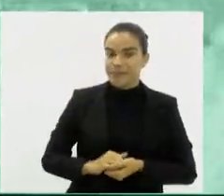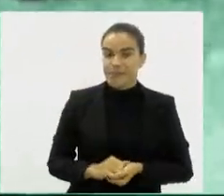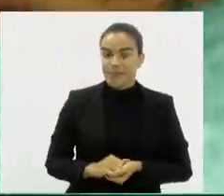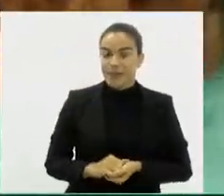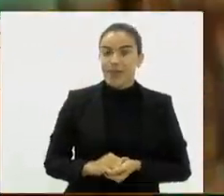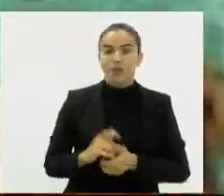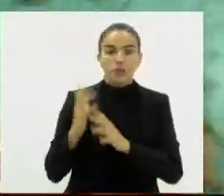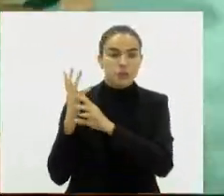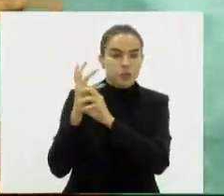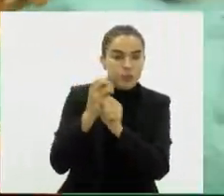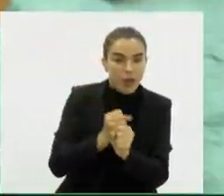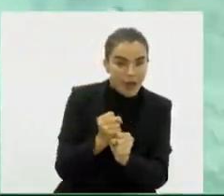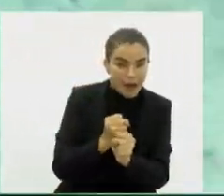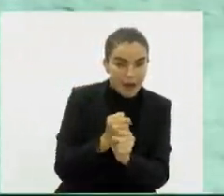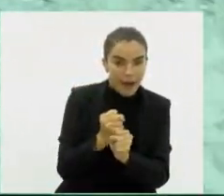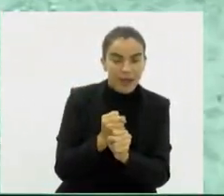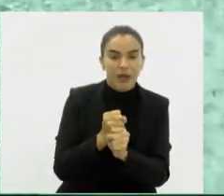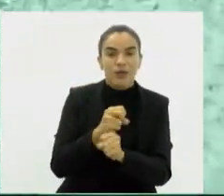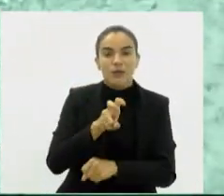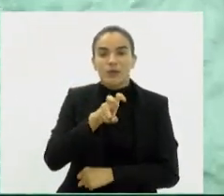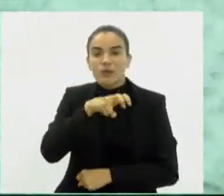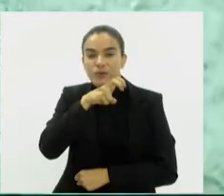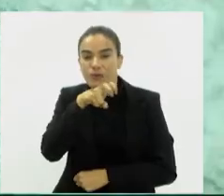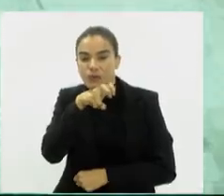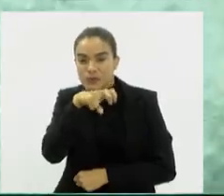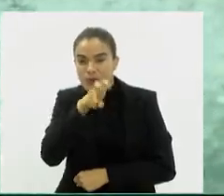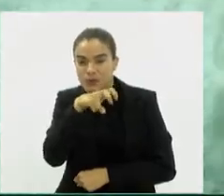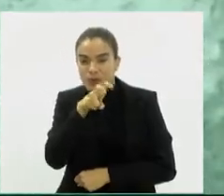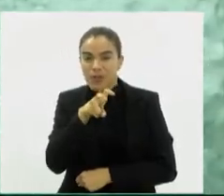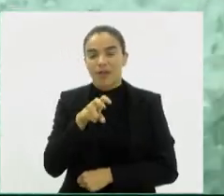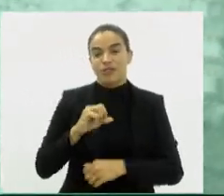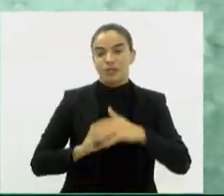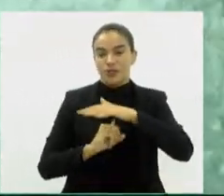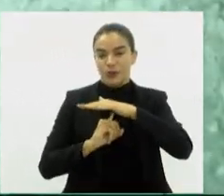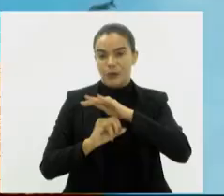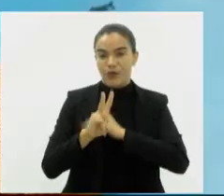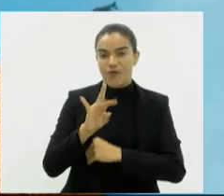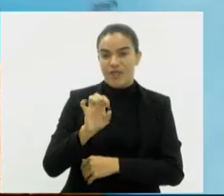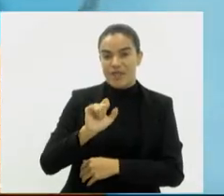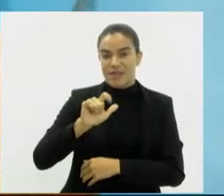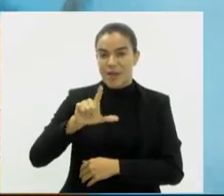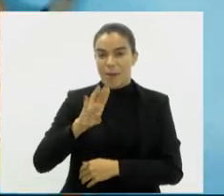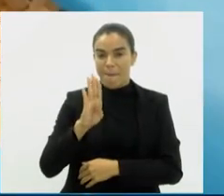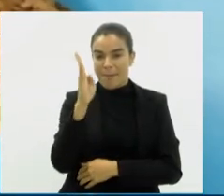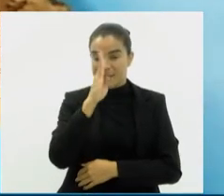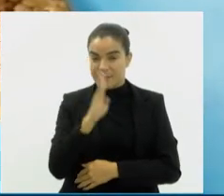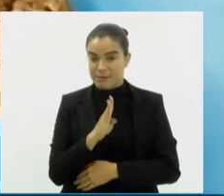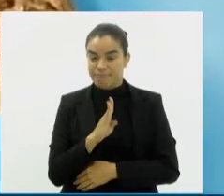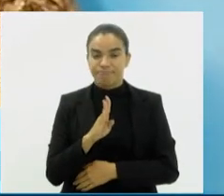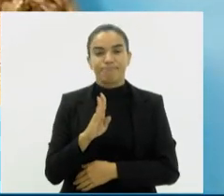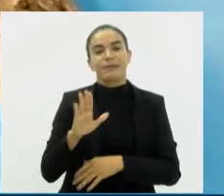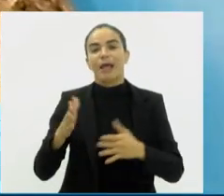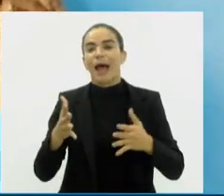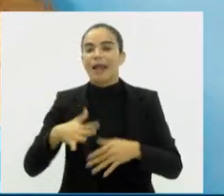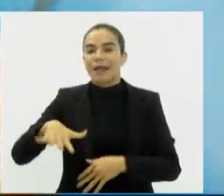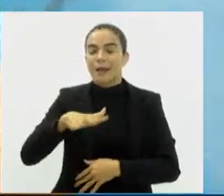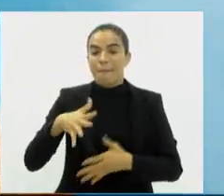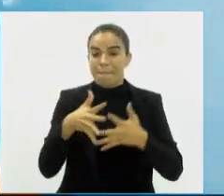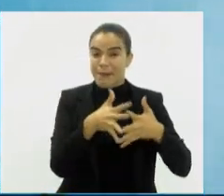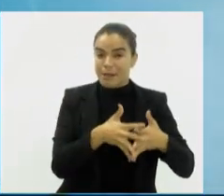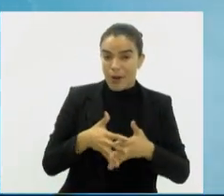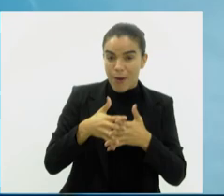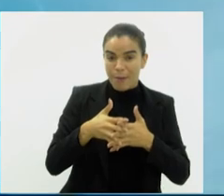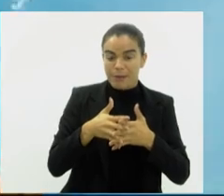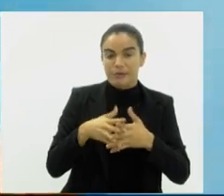Nos últimos anos, o Instituto Vital Brasil já colaborou no controle destes animais em municípios como Petrópolis, Rio das